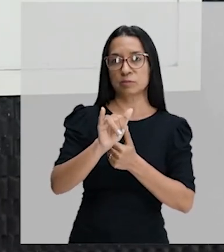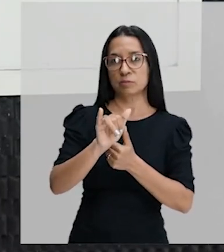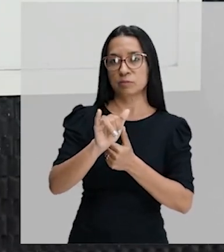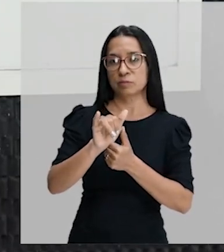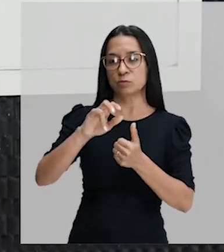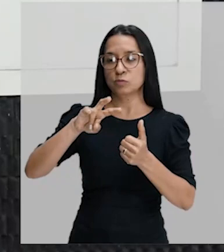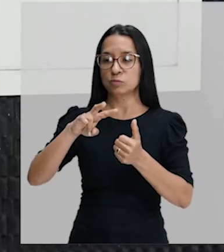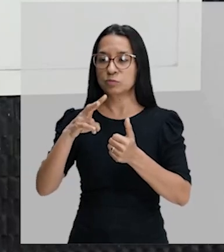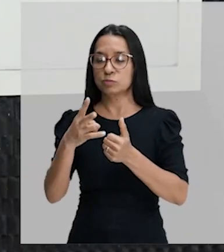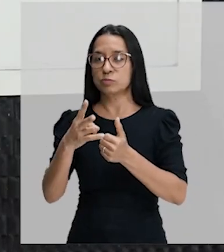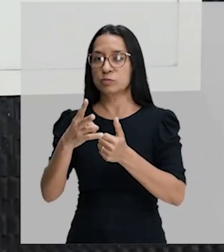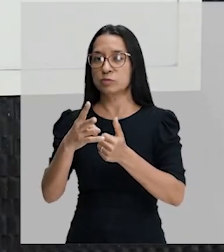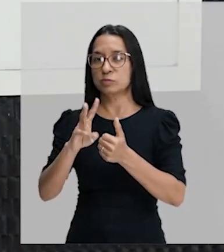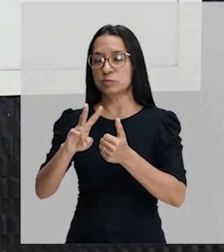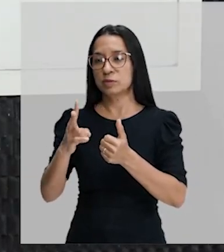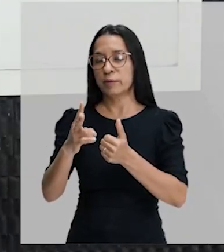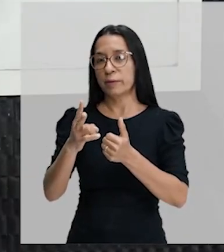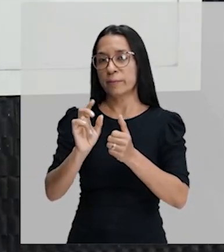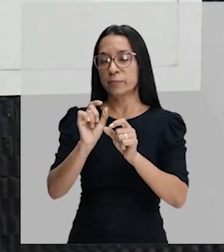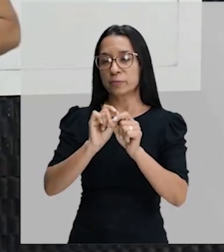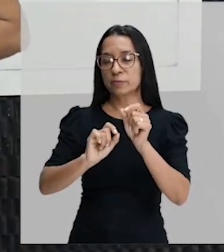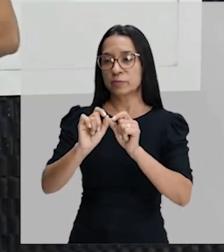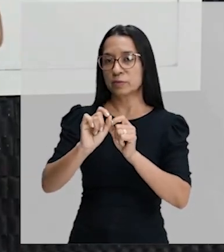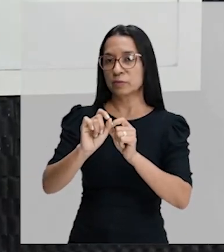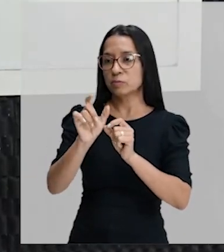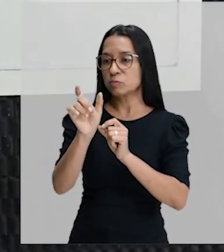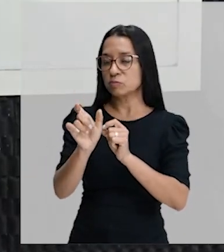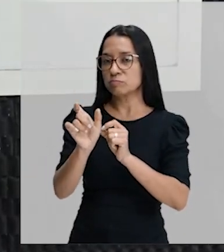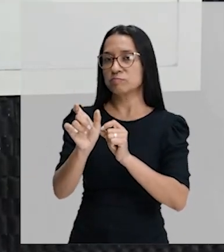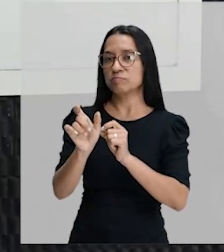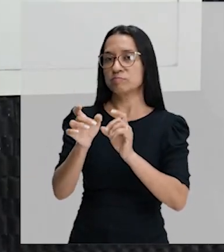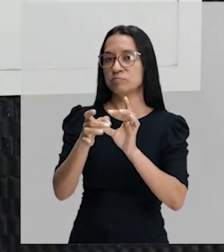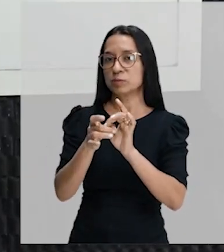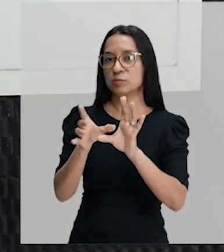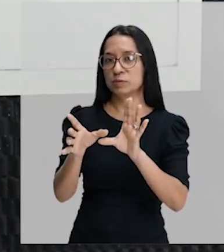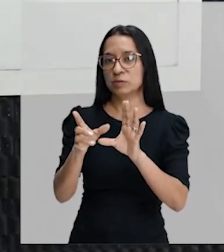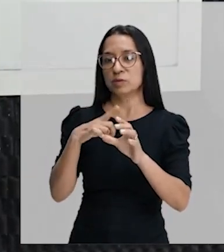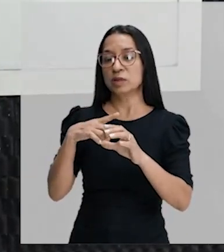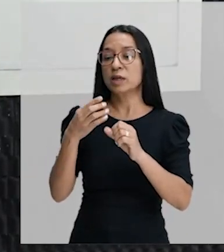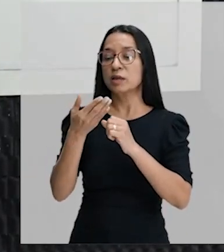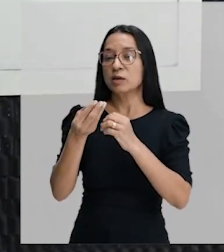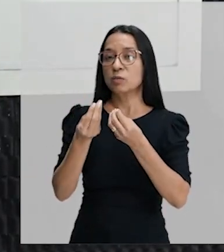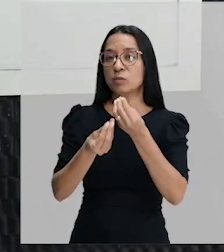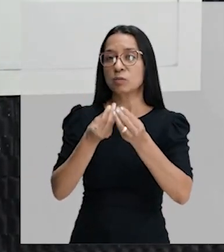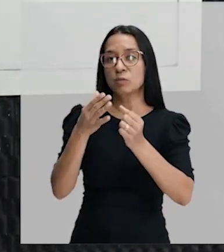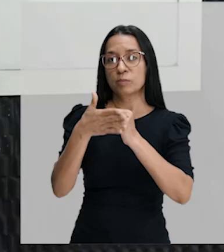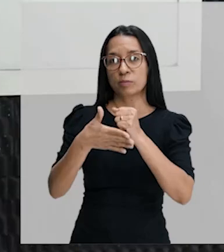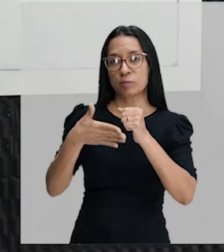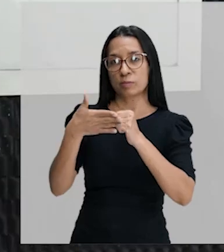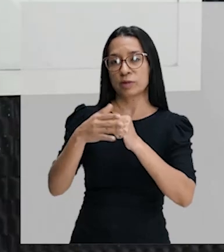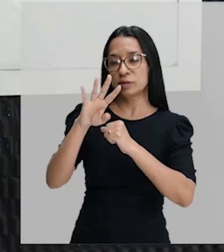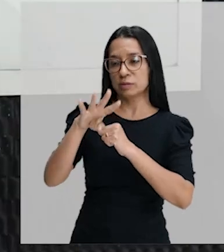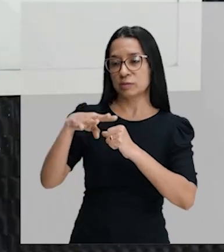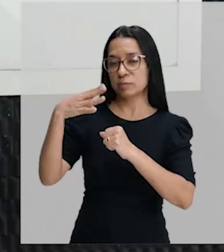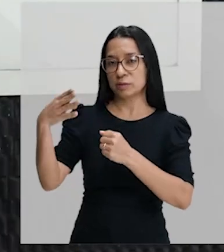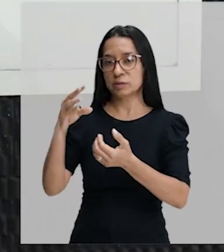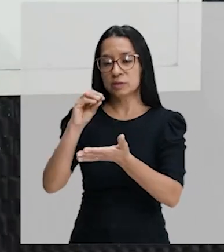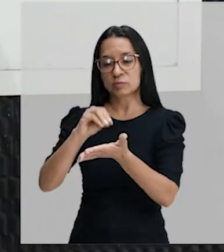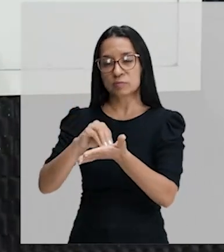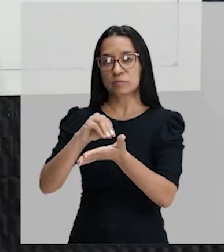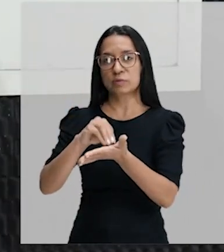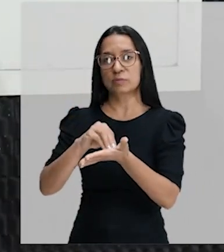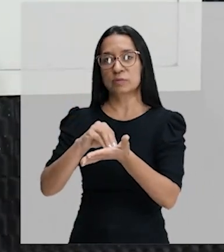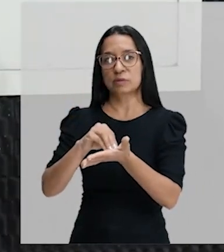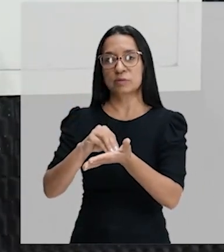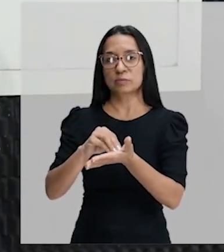independentes. Então você sempre toma por base a matriz incompleta. Tá? Então aqui são